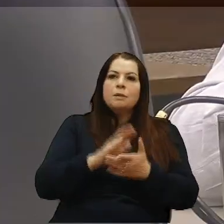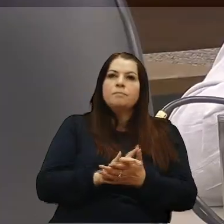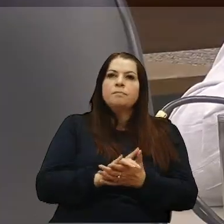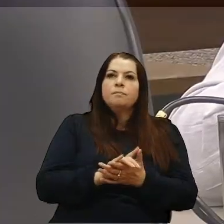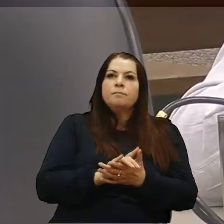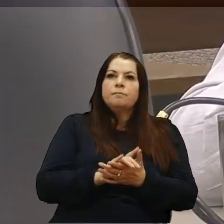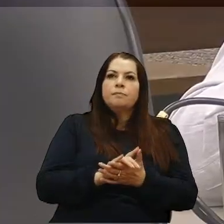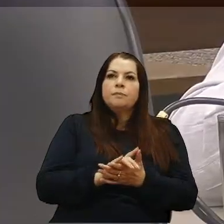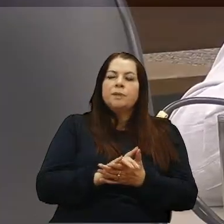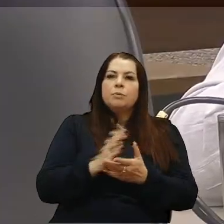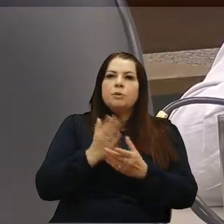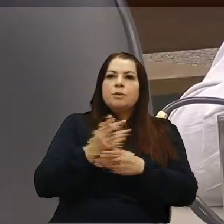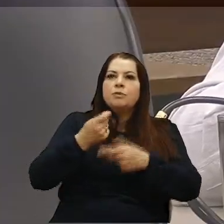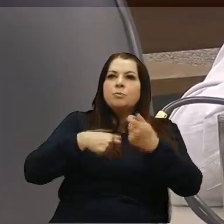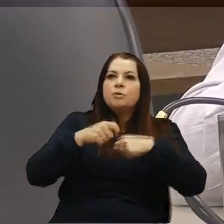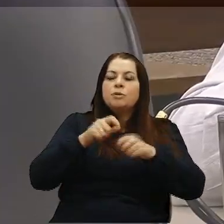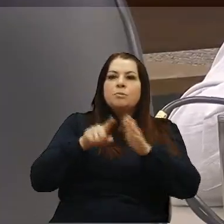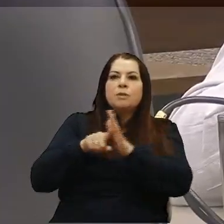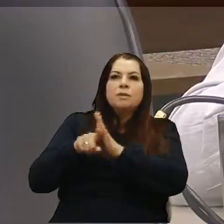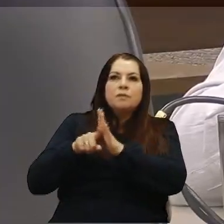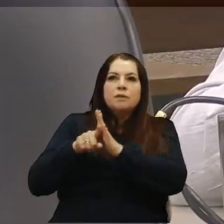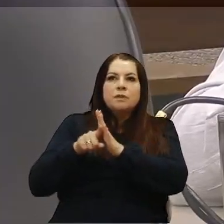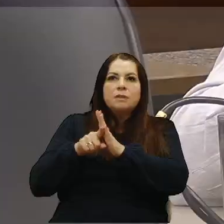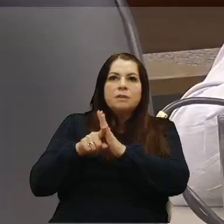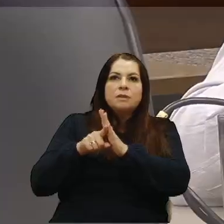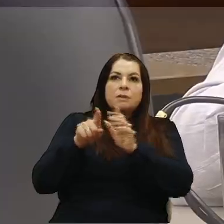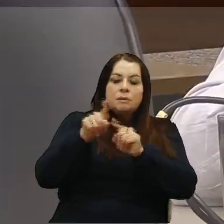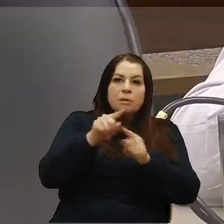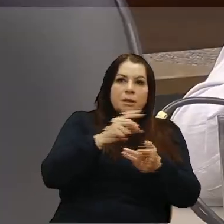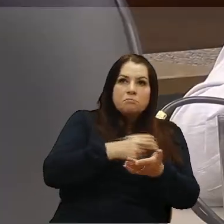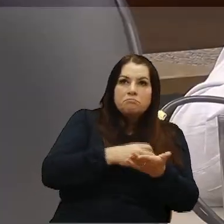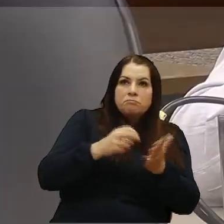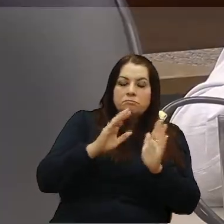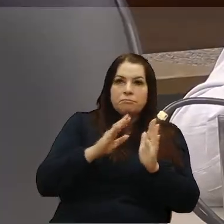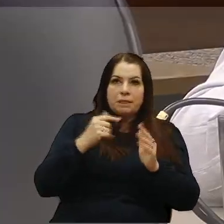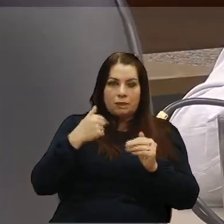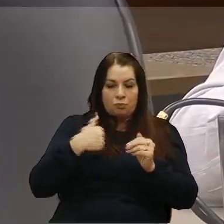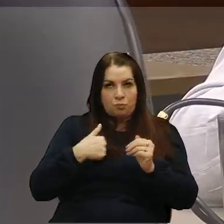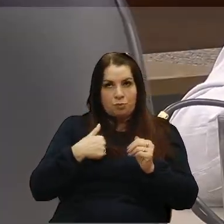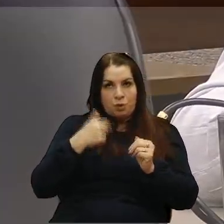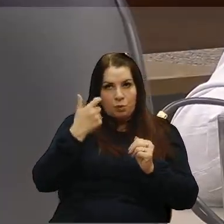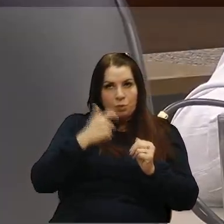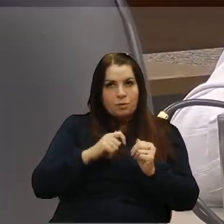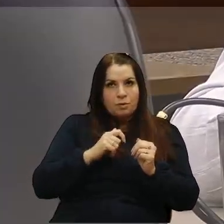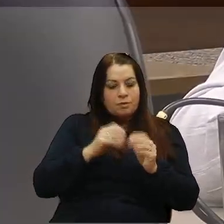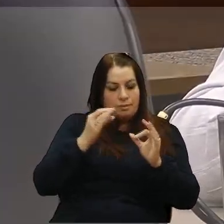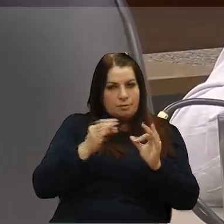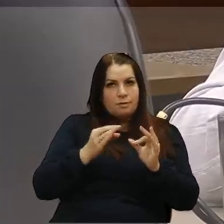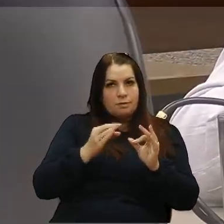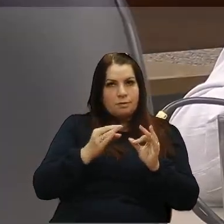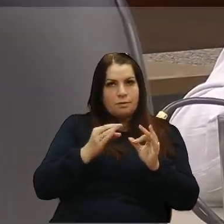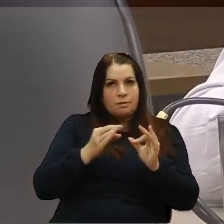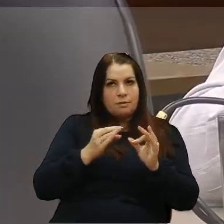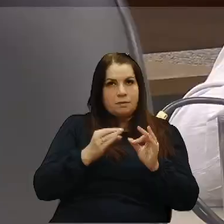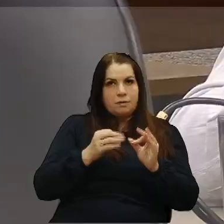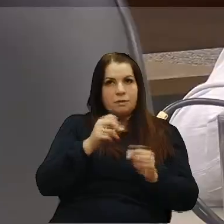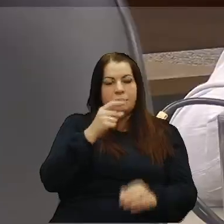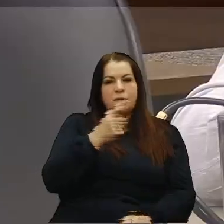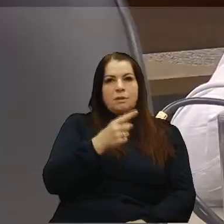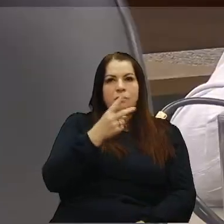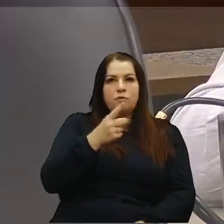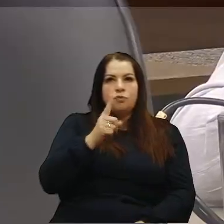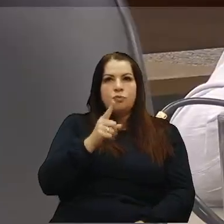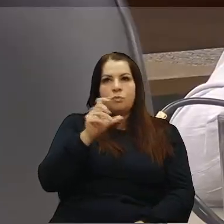um processo administrativo para investigar se era passível de cassação. Então, eu acho que... Não, tenho certeza que a súmula 221 do